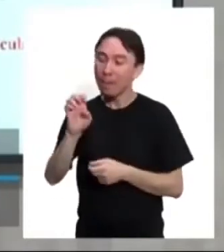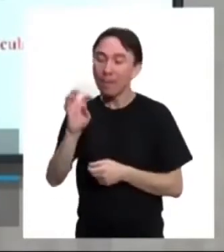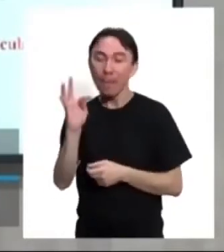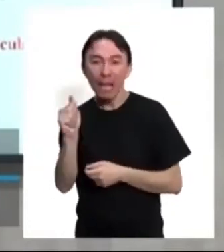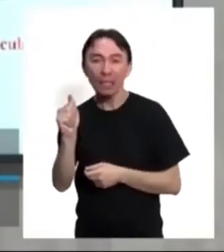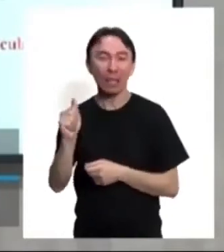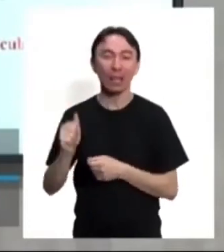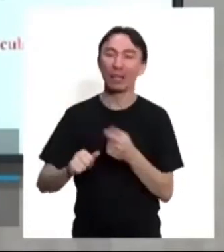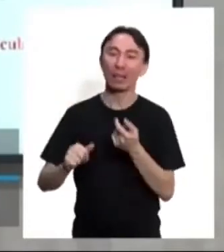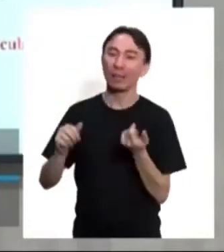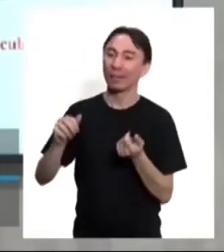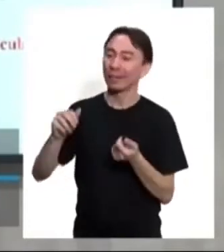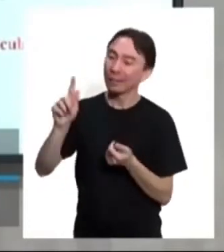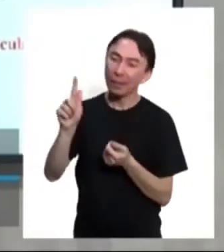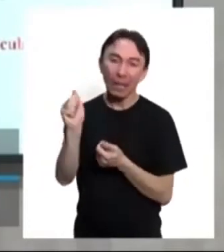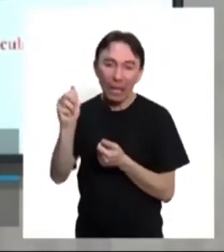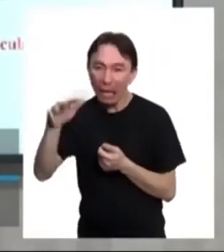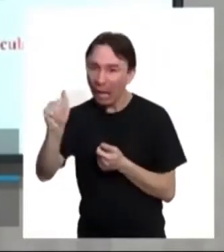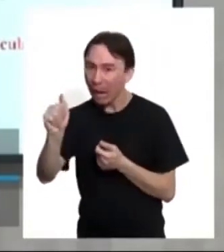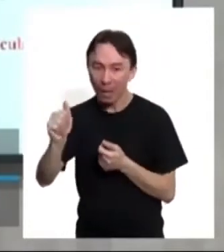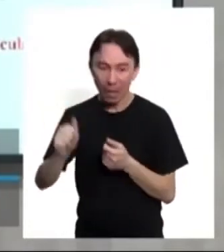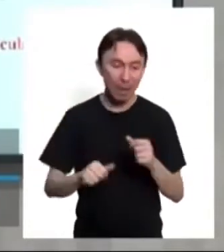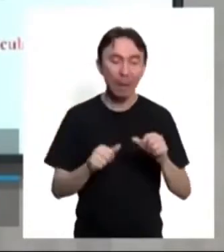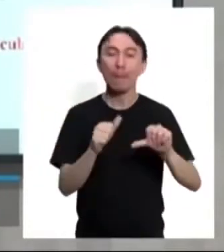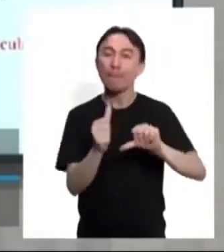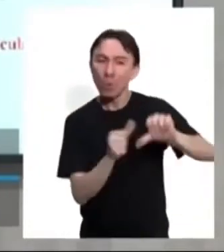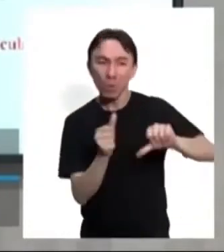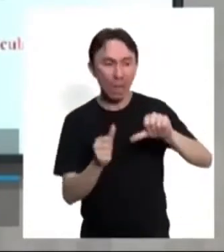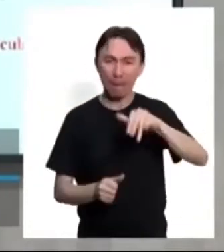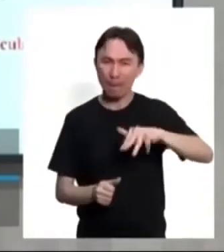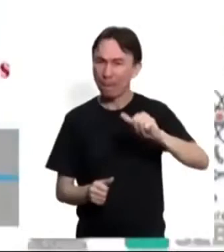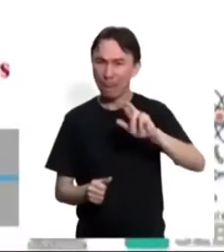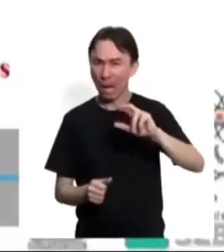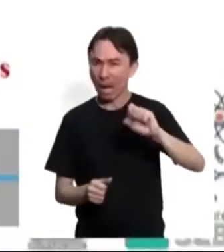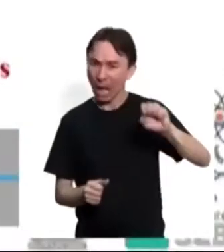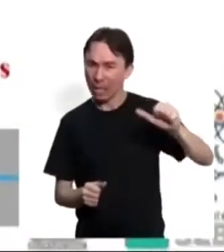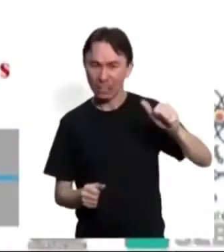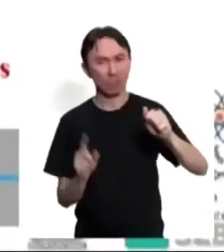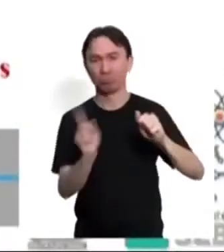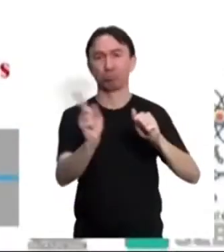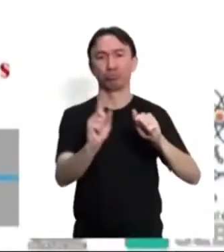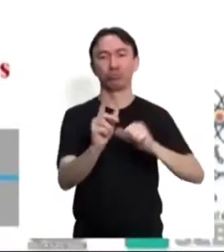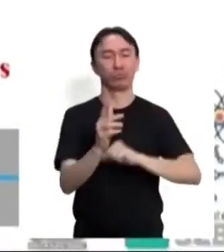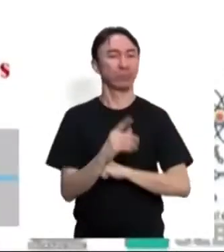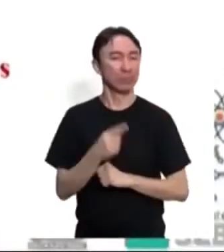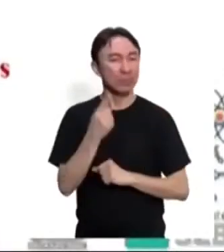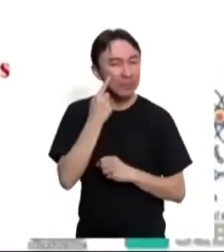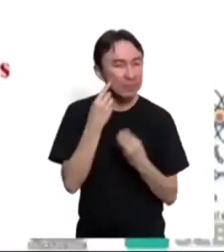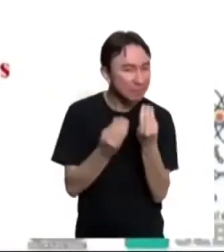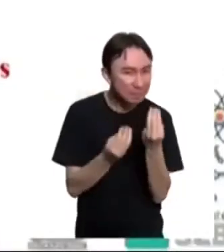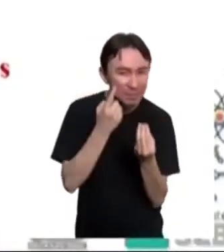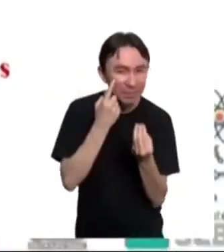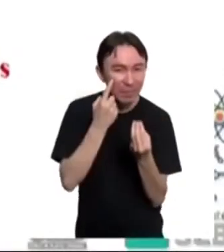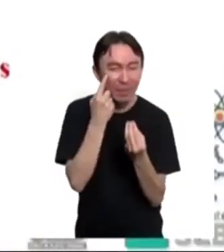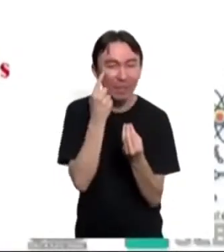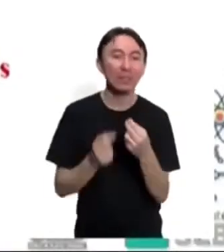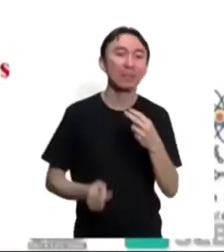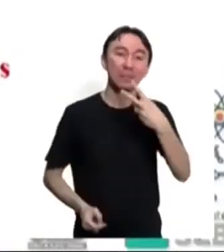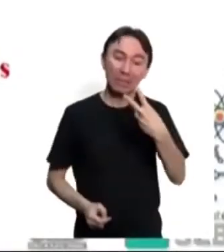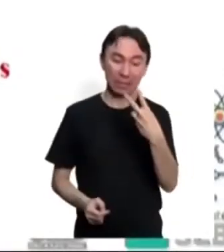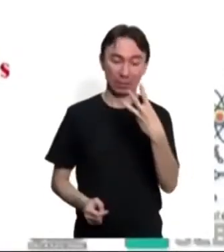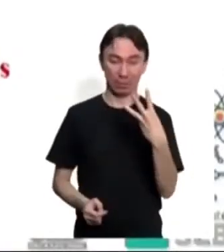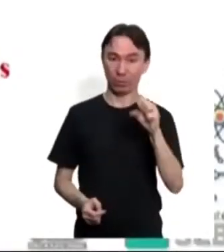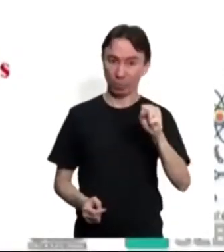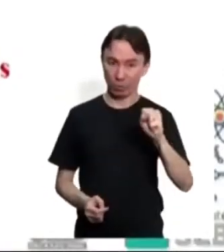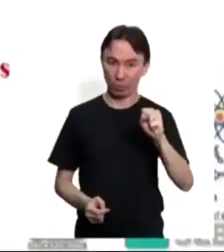nós fazemos aqui, ó, a reação de transmutação da emissão da partícula. Observe, 238